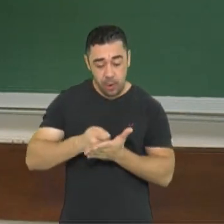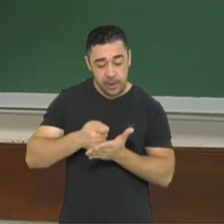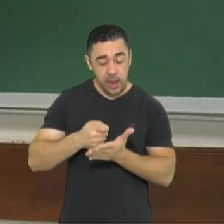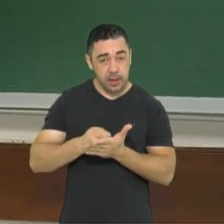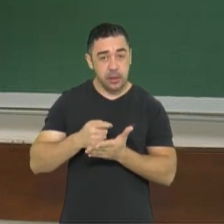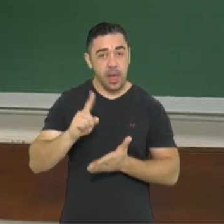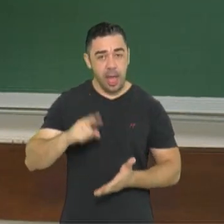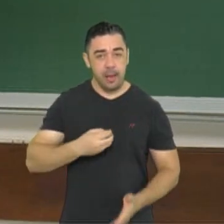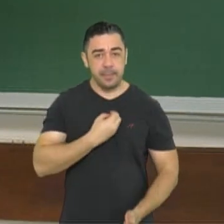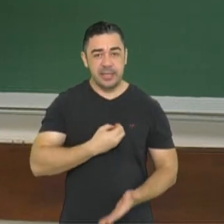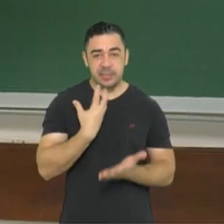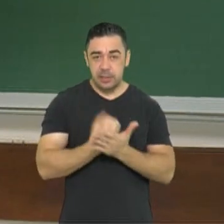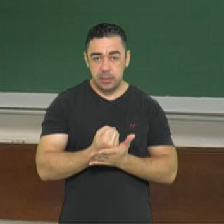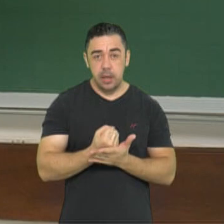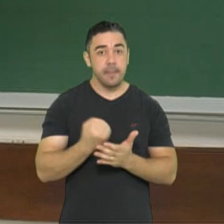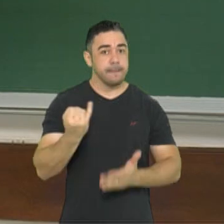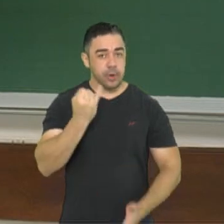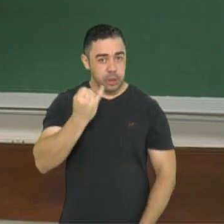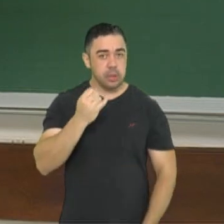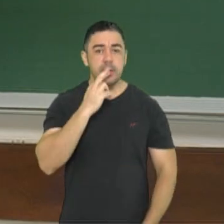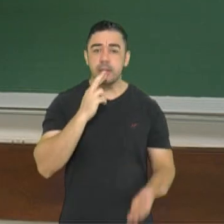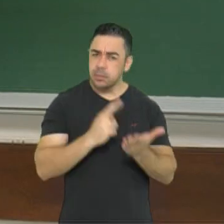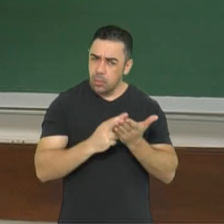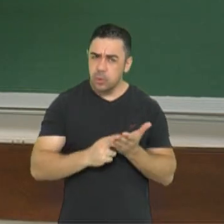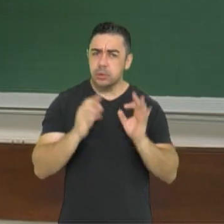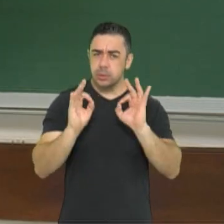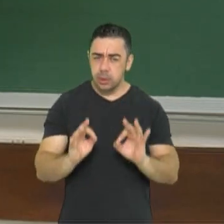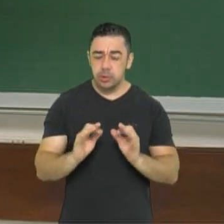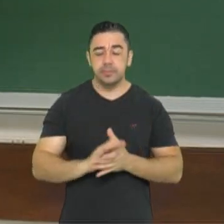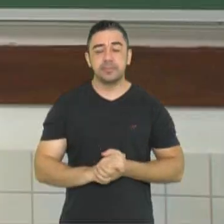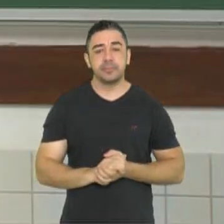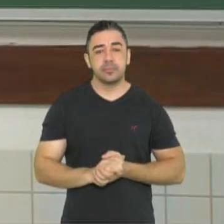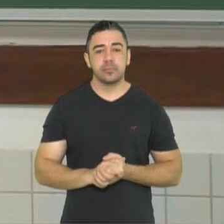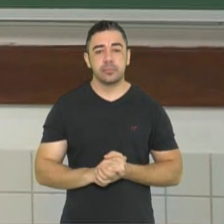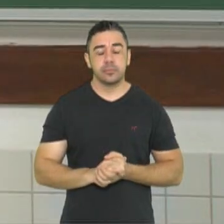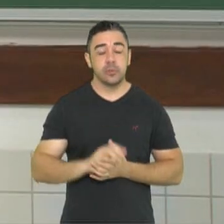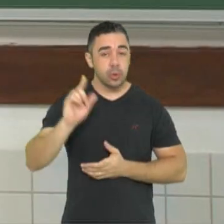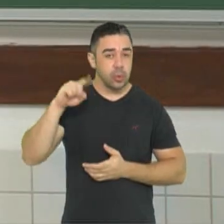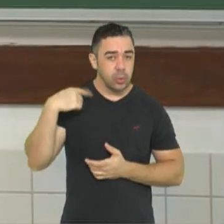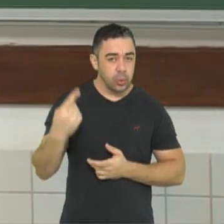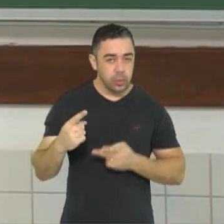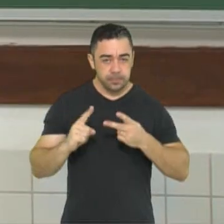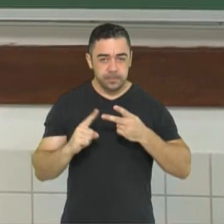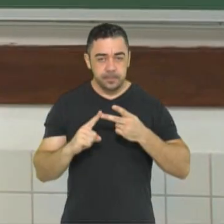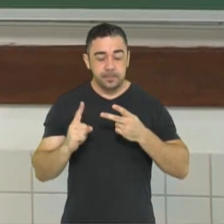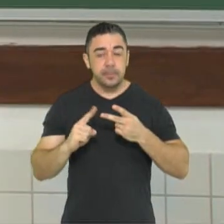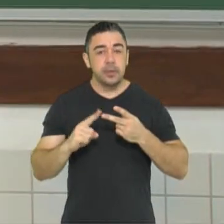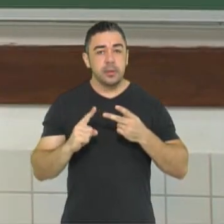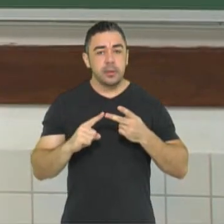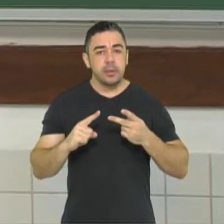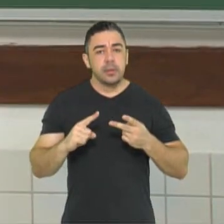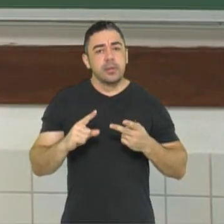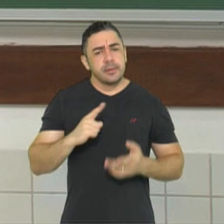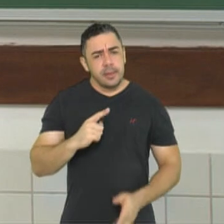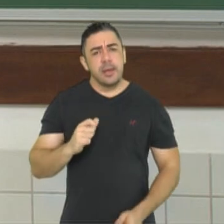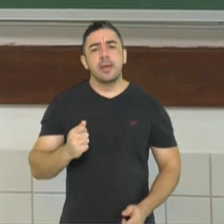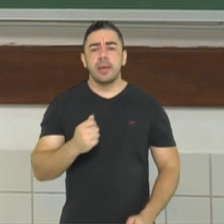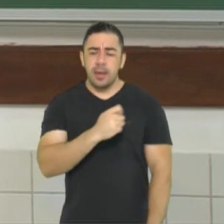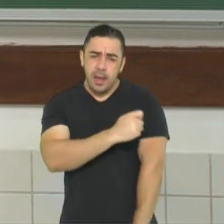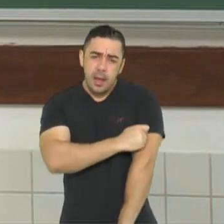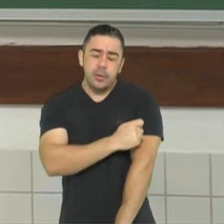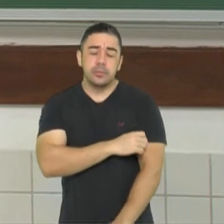e que dão a presença. Por isso é muito importante, galerinha. Façam bem certinho aí a atividade. Próximo recado, nós temos, poxa vida, alunos que assistem